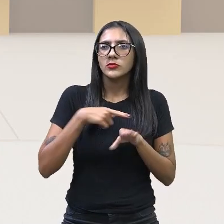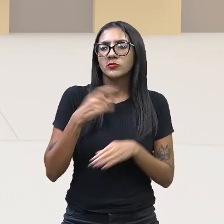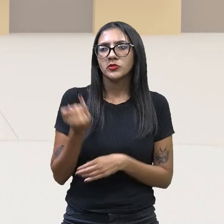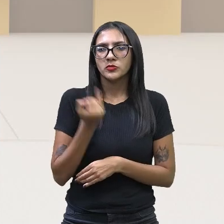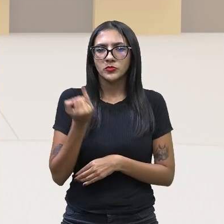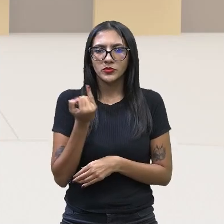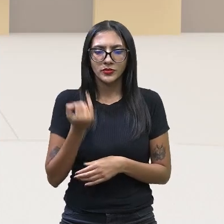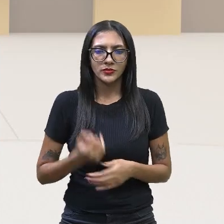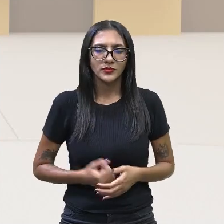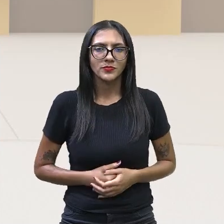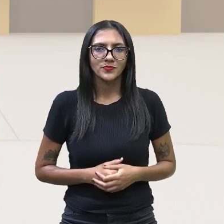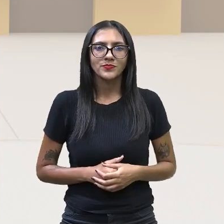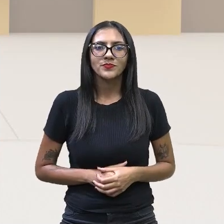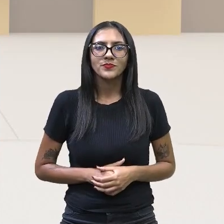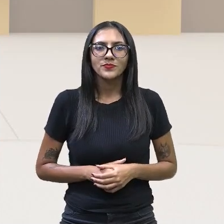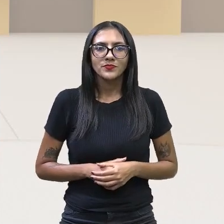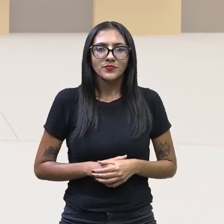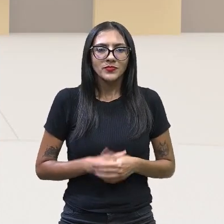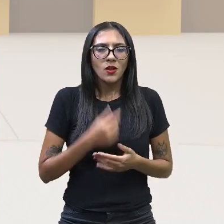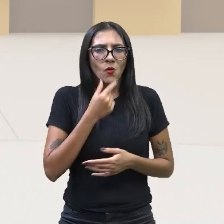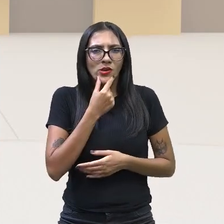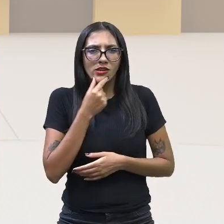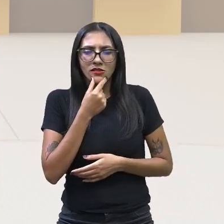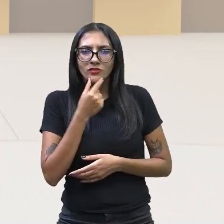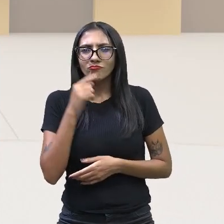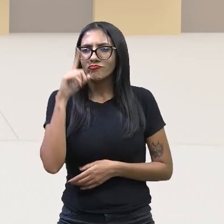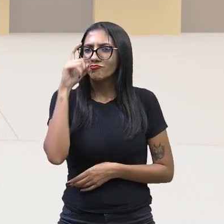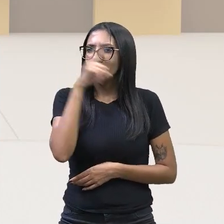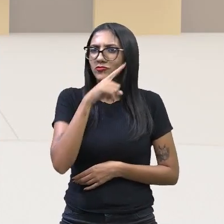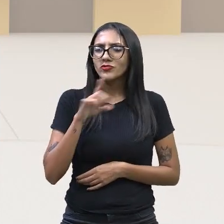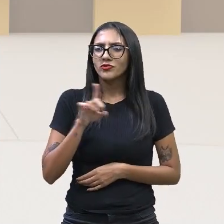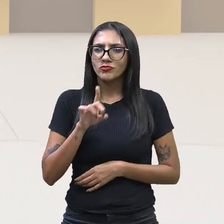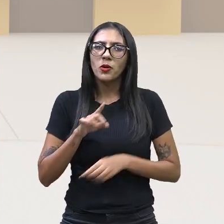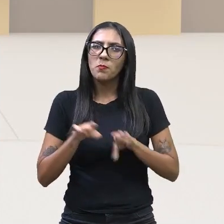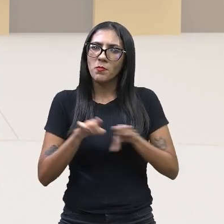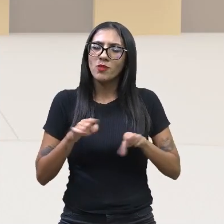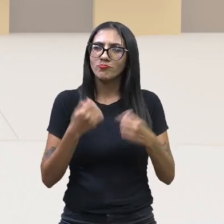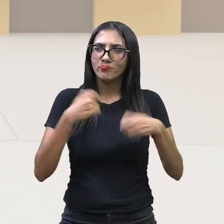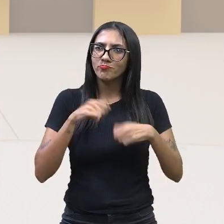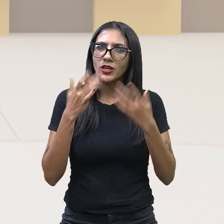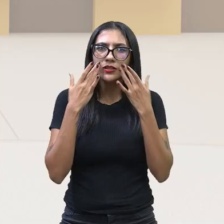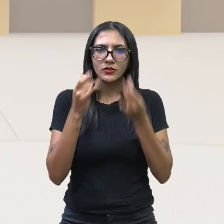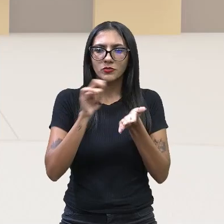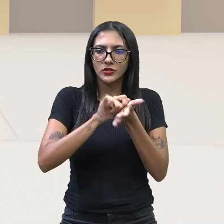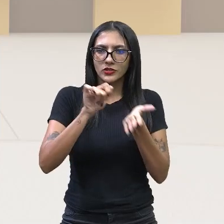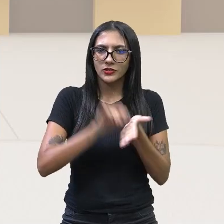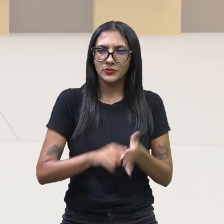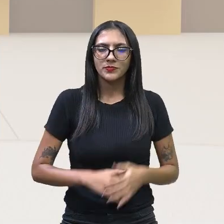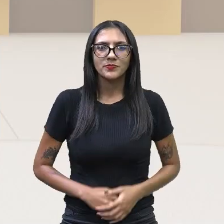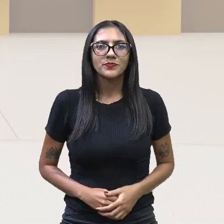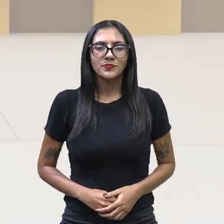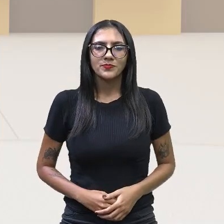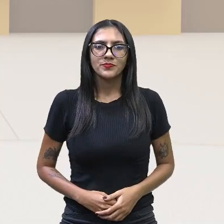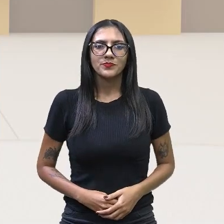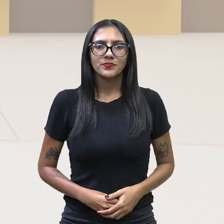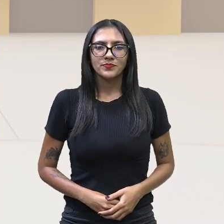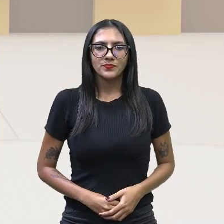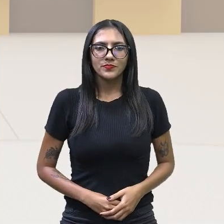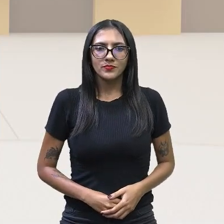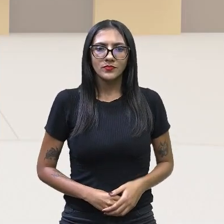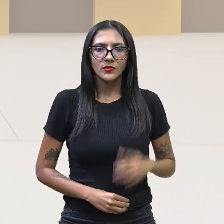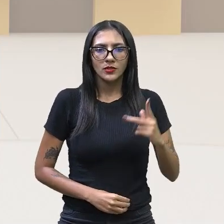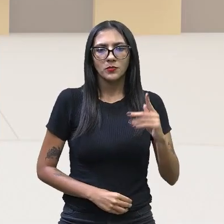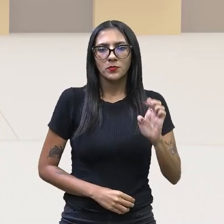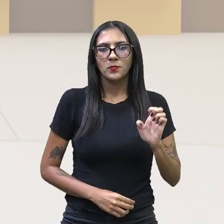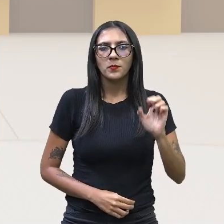que português que é difícil. Inglês não é difícil, né? Nós já vimos isso, nós sabemos isso. Continuando agora, olha só. Person and people.